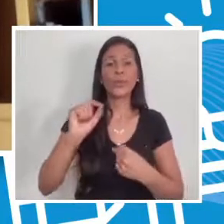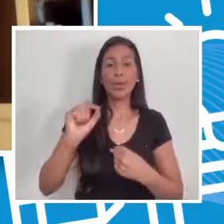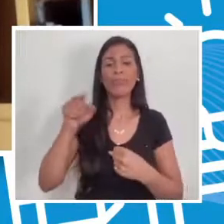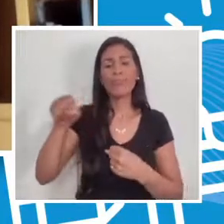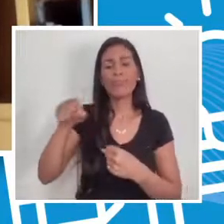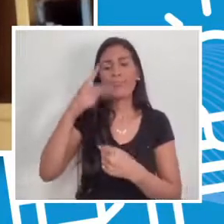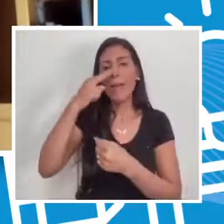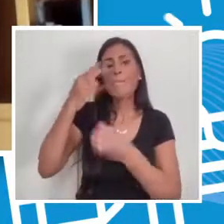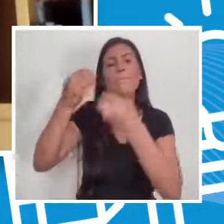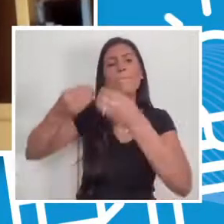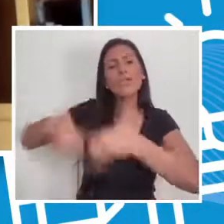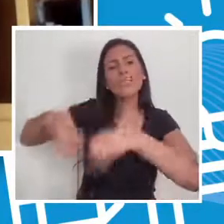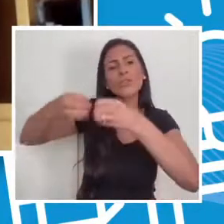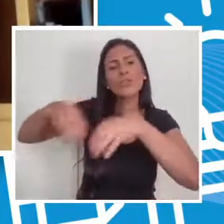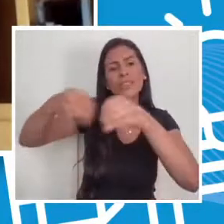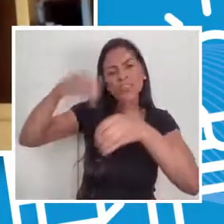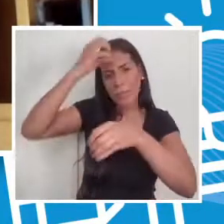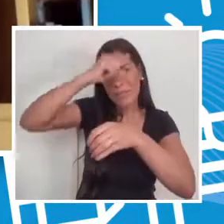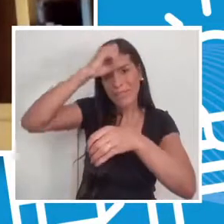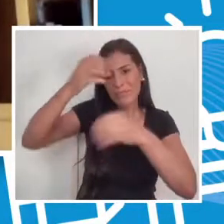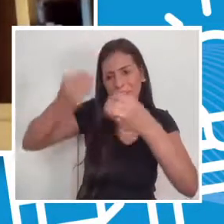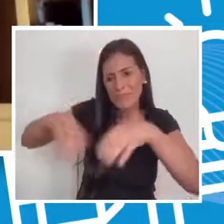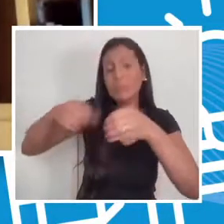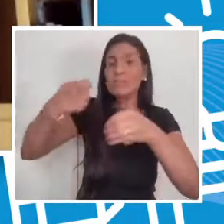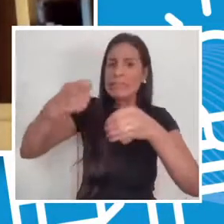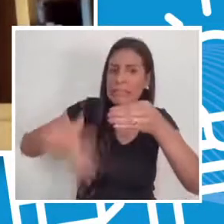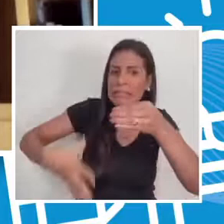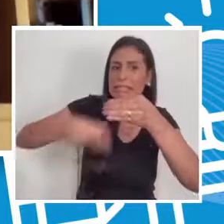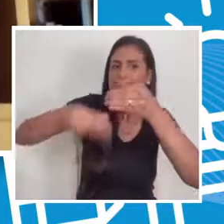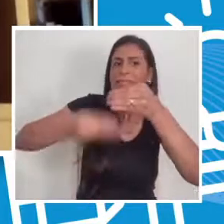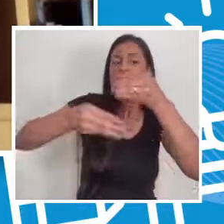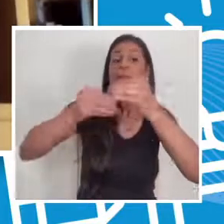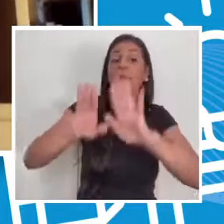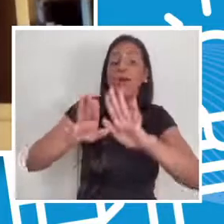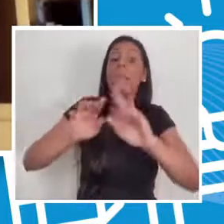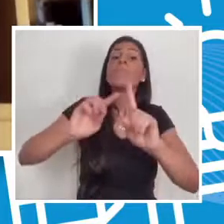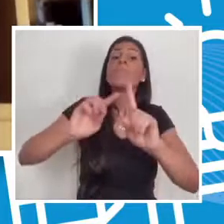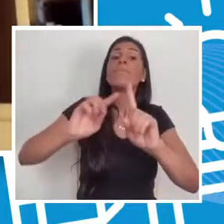e priorizar o que será essencial. Então, todas